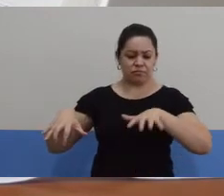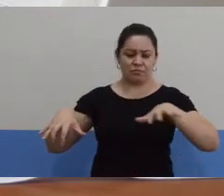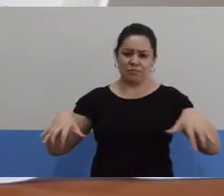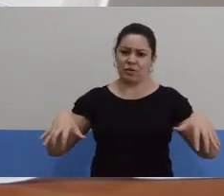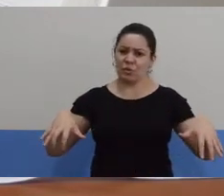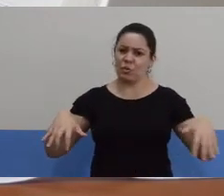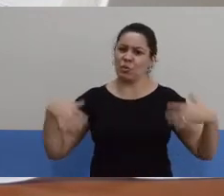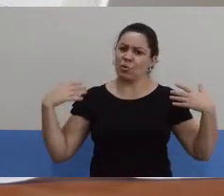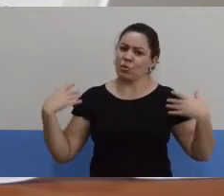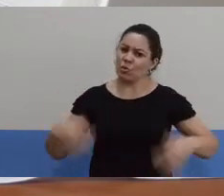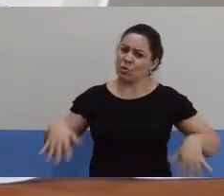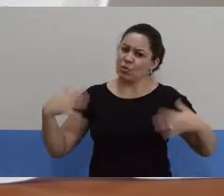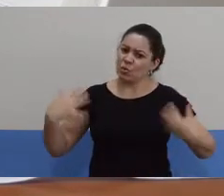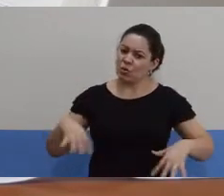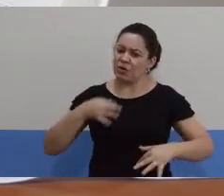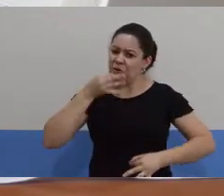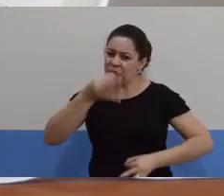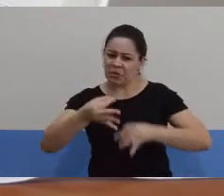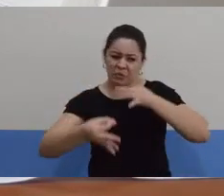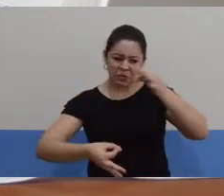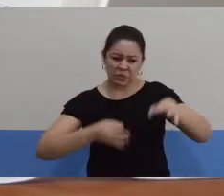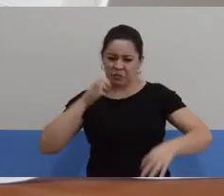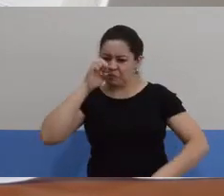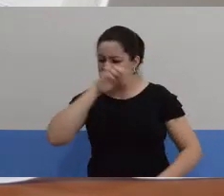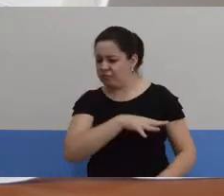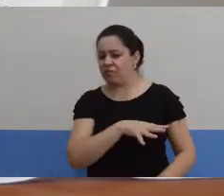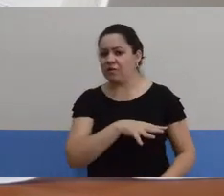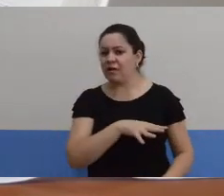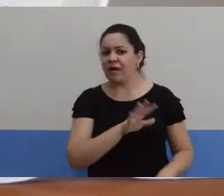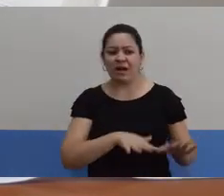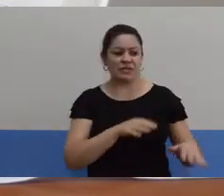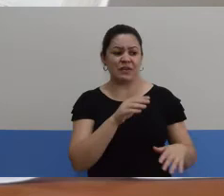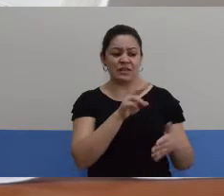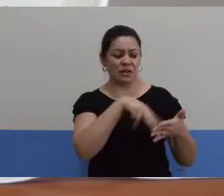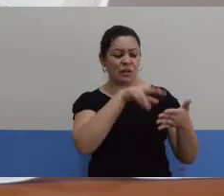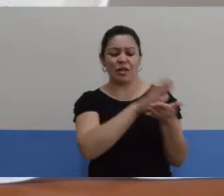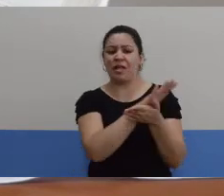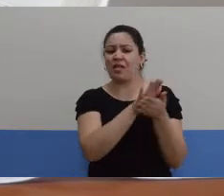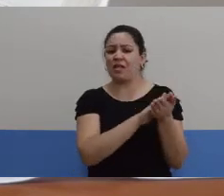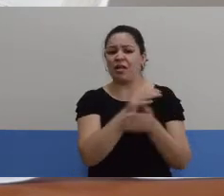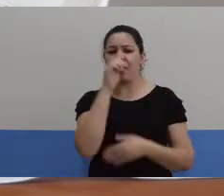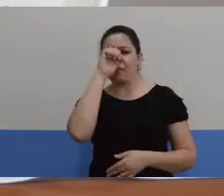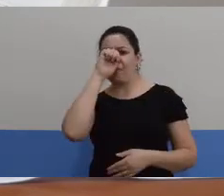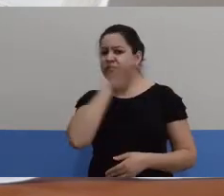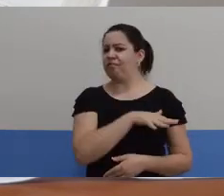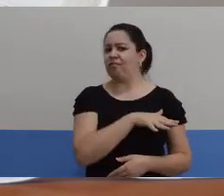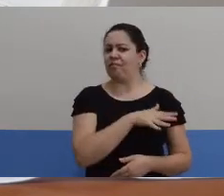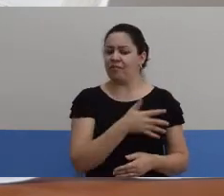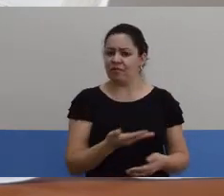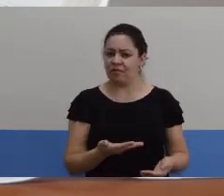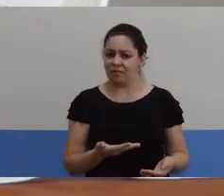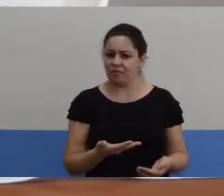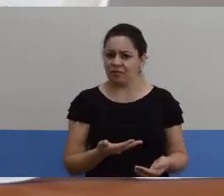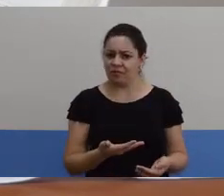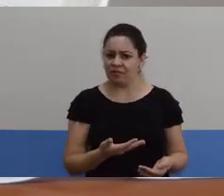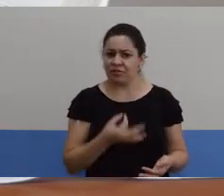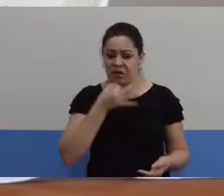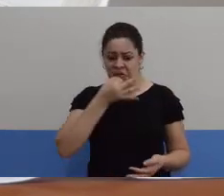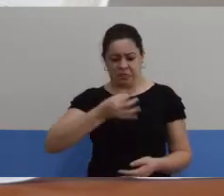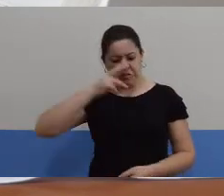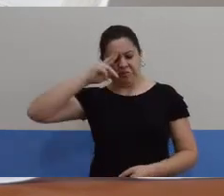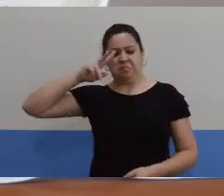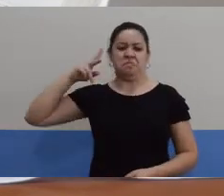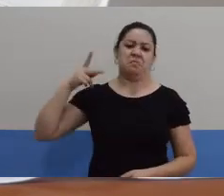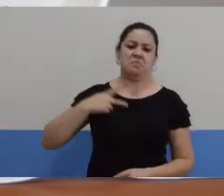pessoas opinando, às vezes, sem ler a própria reportagem. Elas já têm, não uma opinião formada, elas têm